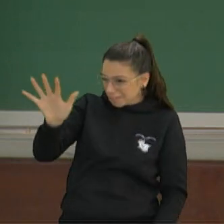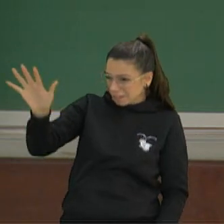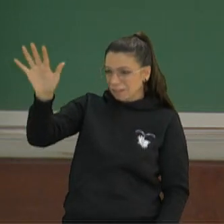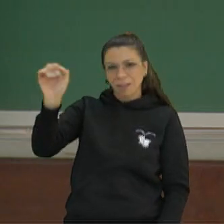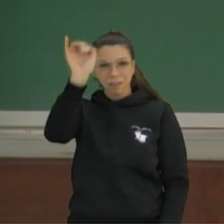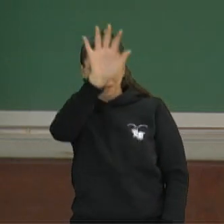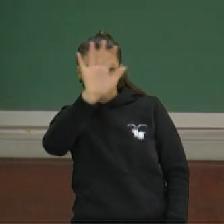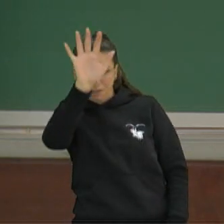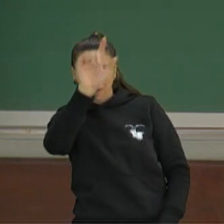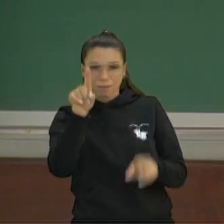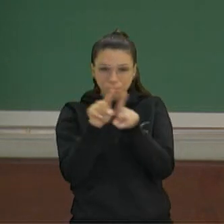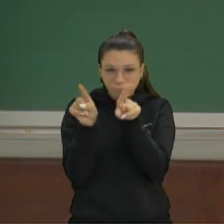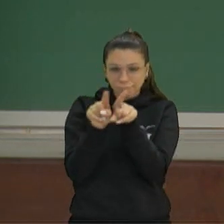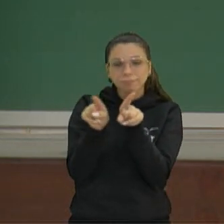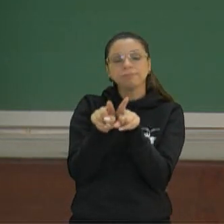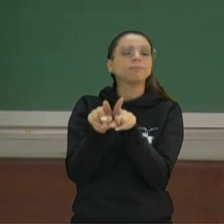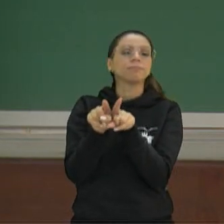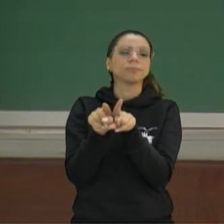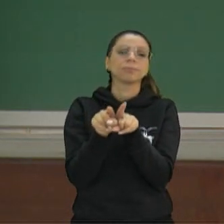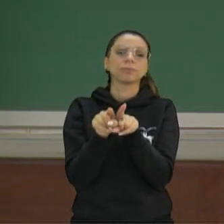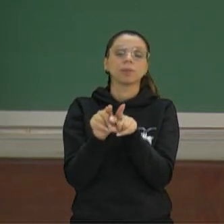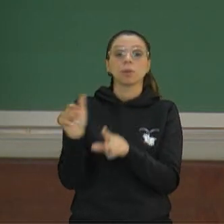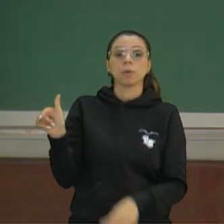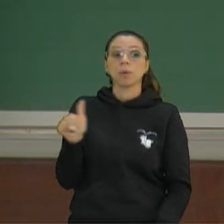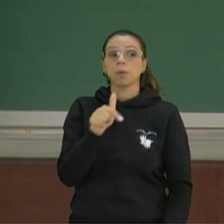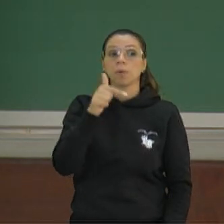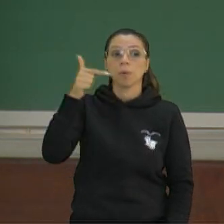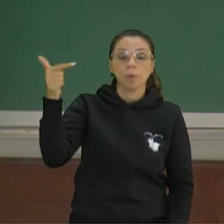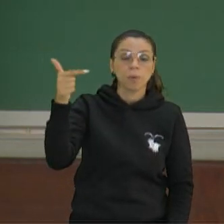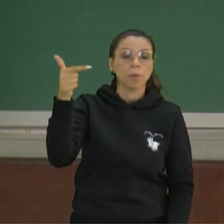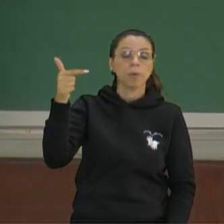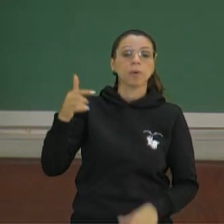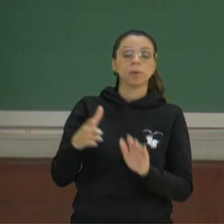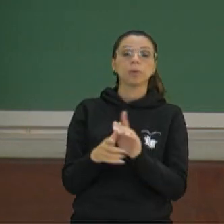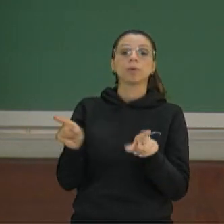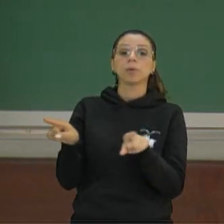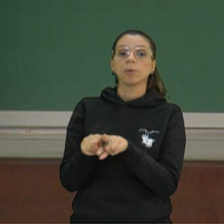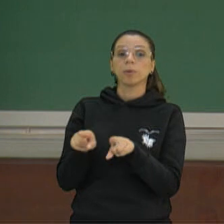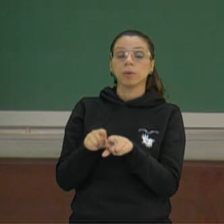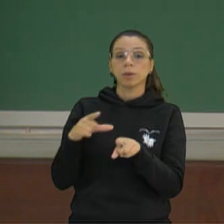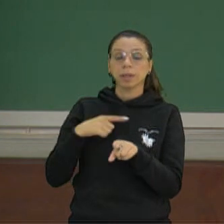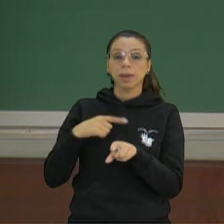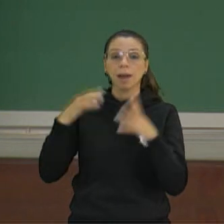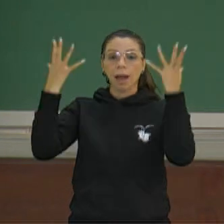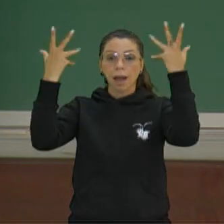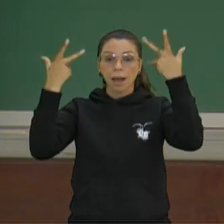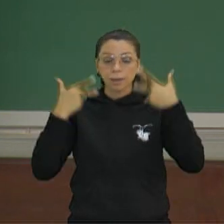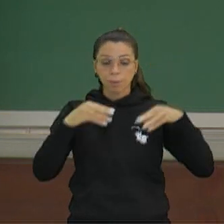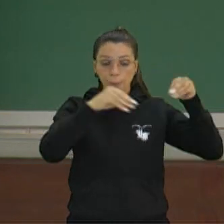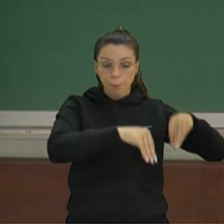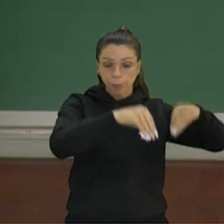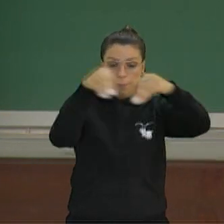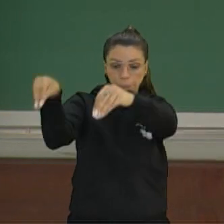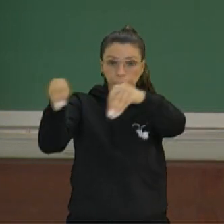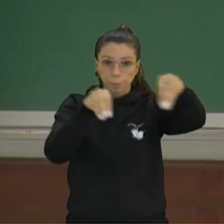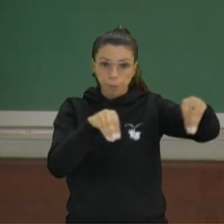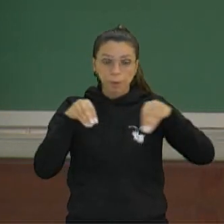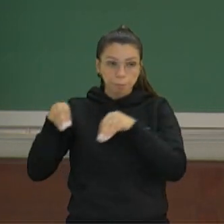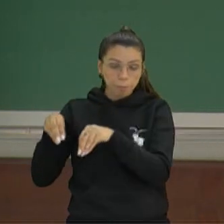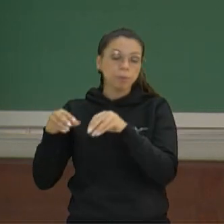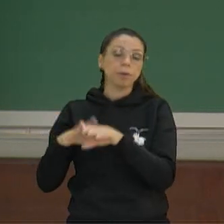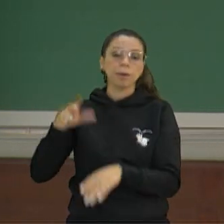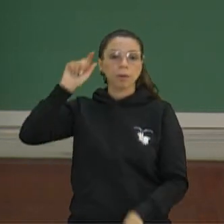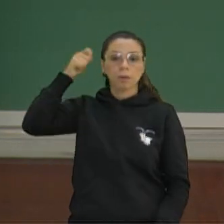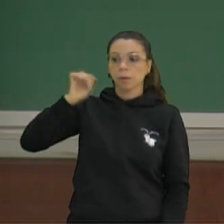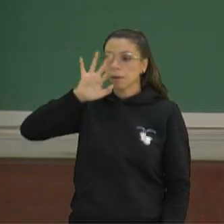aqui, aqui também. E depois o pastoreio nômade, que é mais nessa região aqui da África